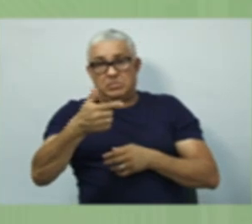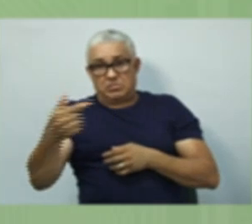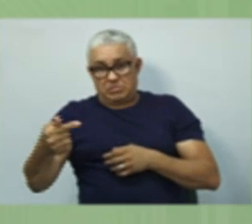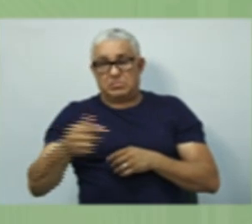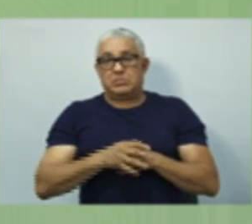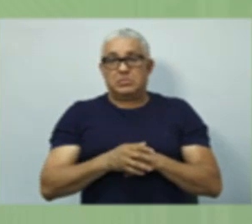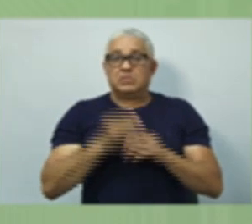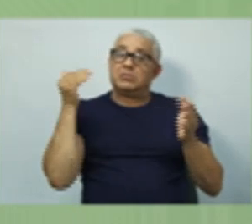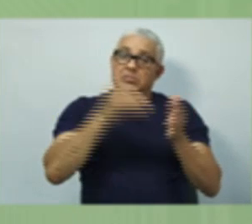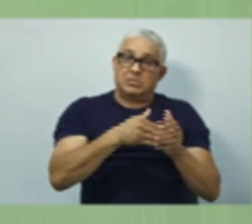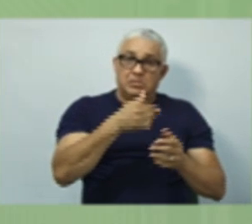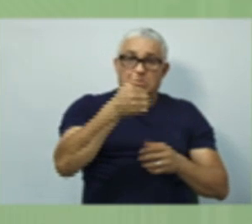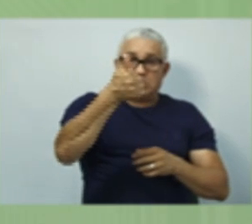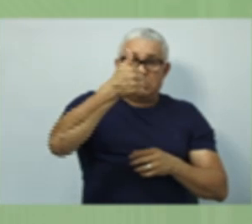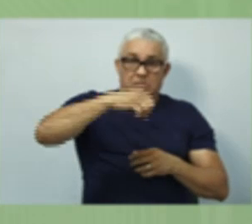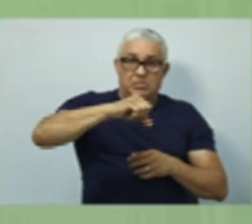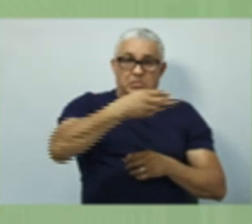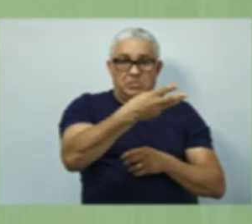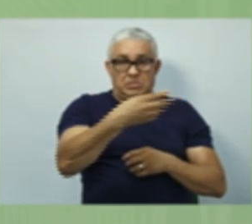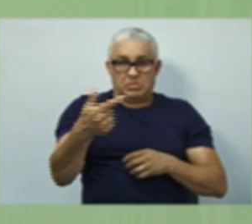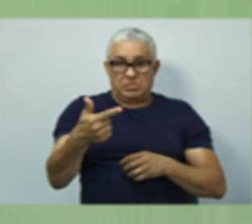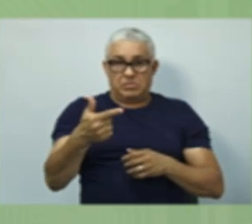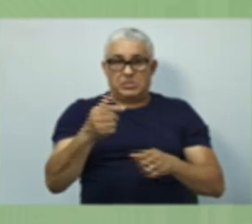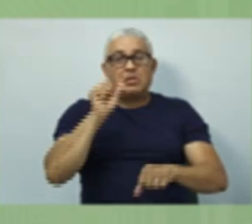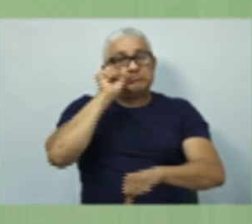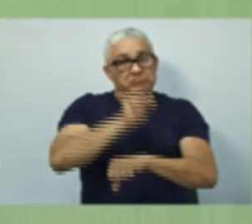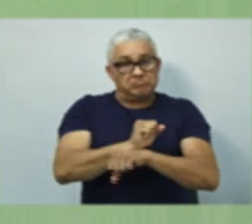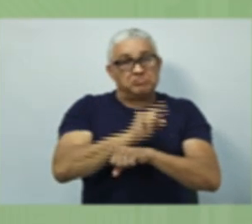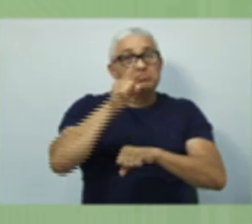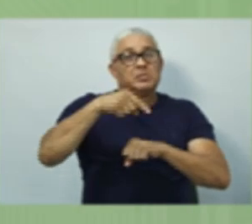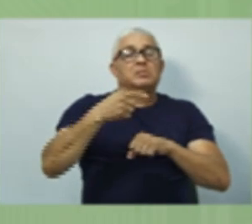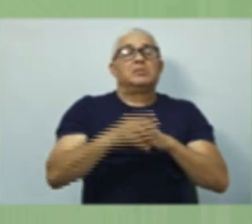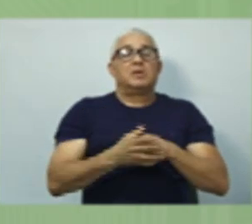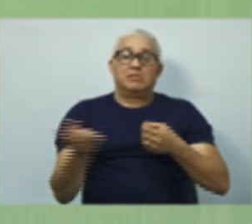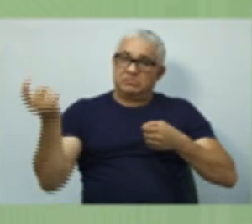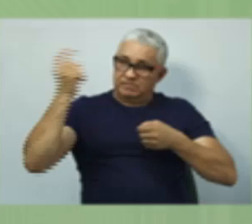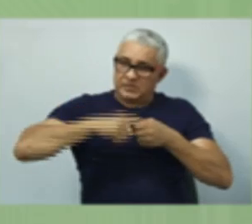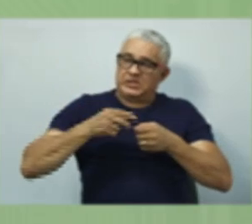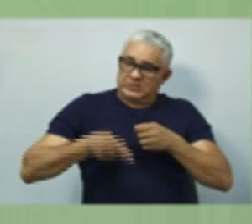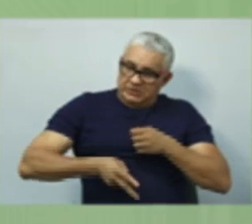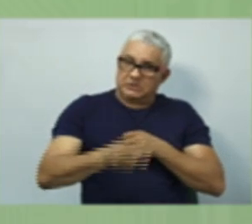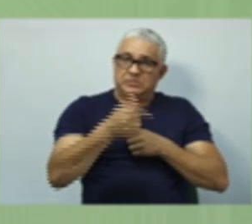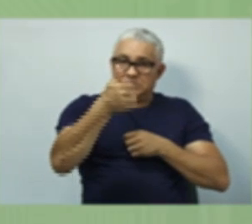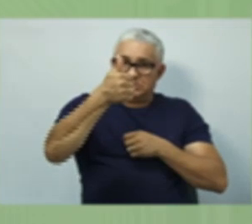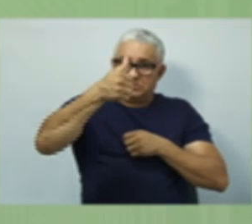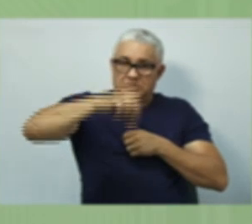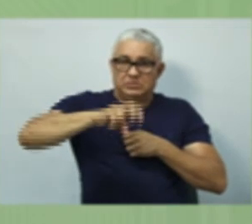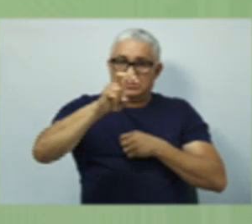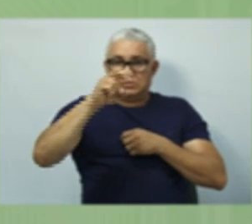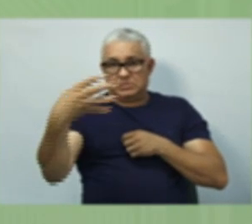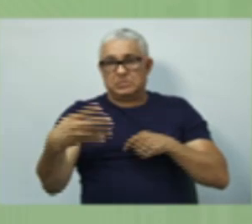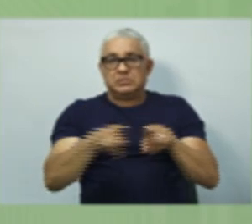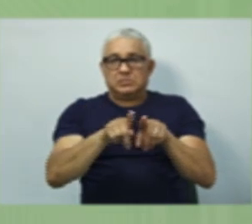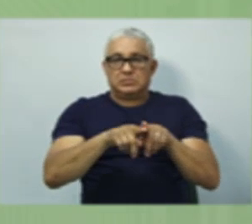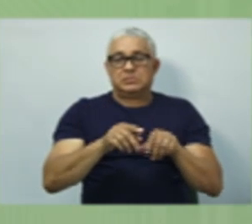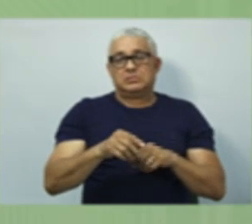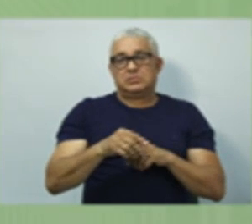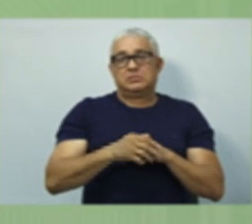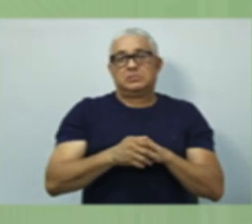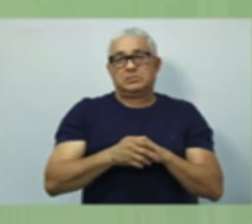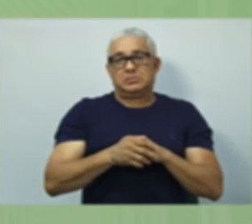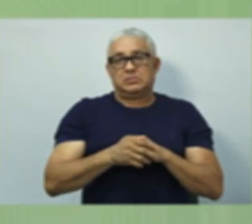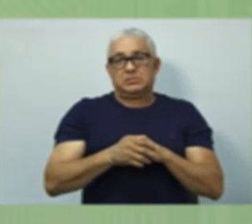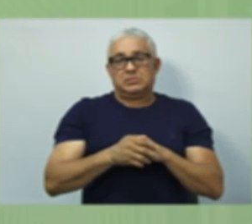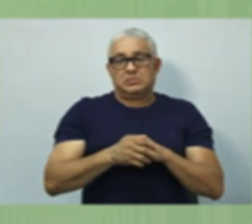a 1932, deu uma pausa, aí continuou lá em 54 e na década de 60